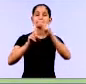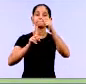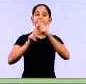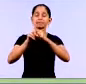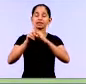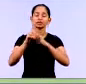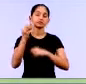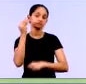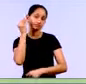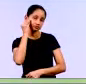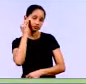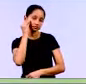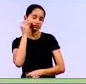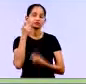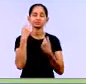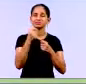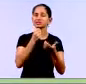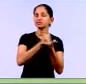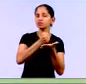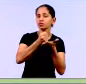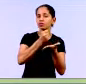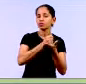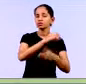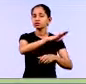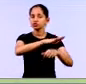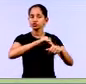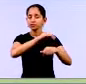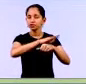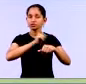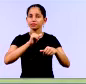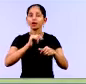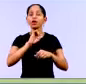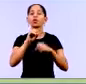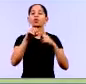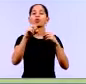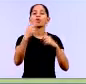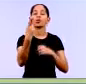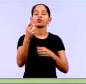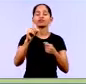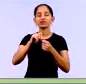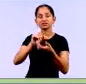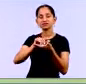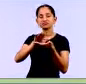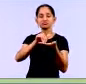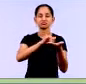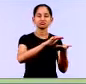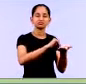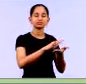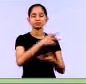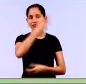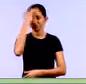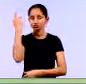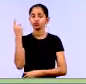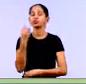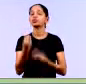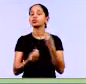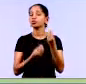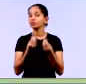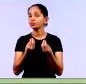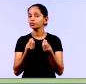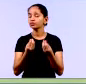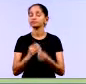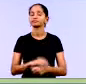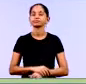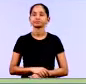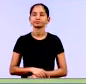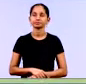verifique se haverá necessidade da contratação ou liberação da mão de obra direta para o referido mês. Então vamos lá.